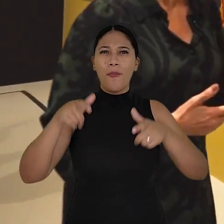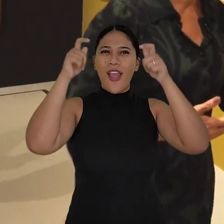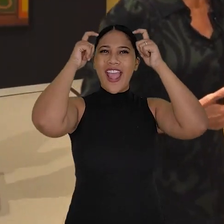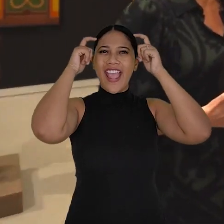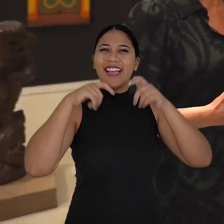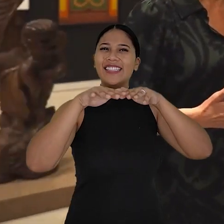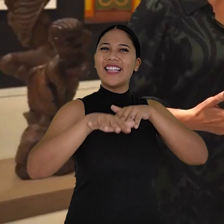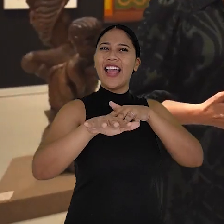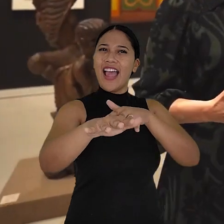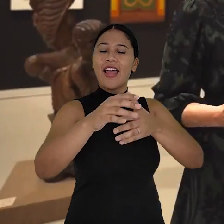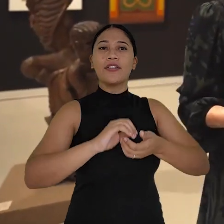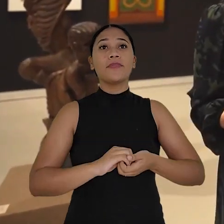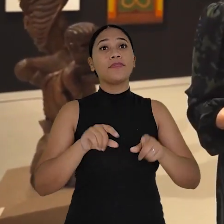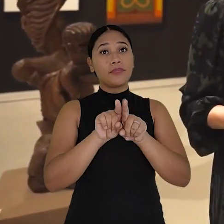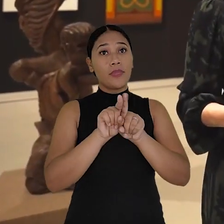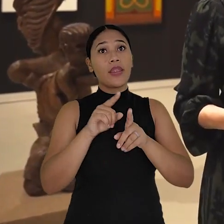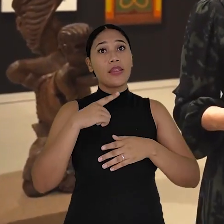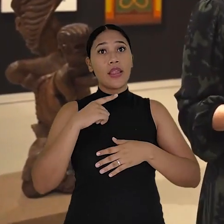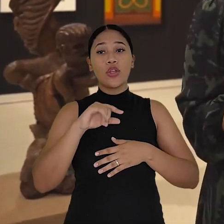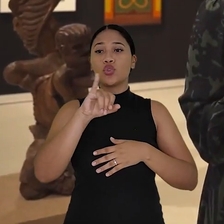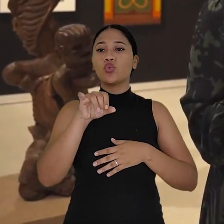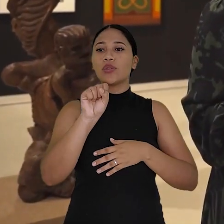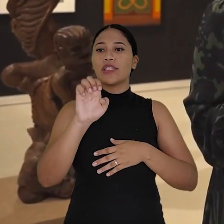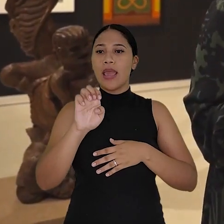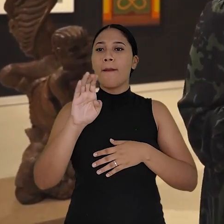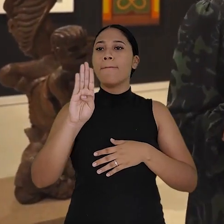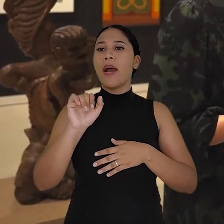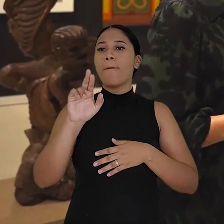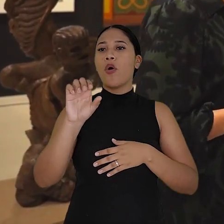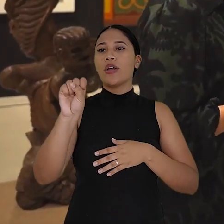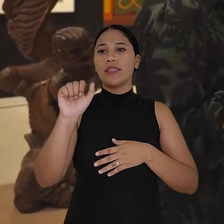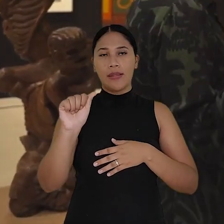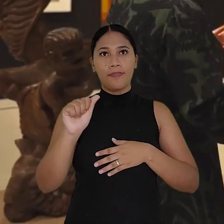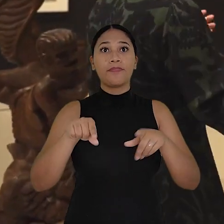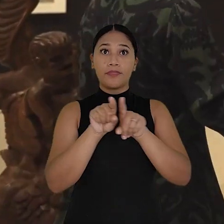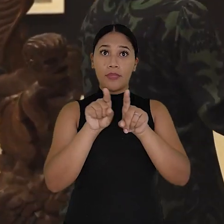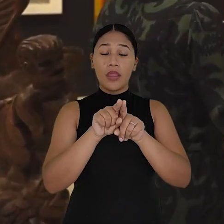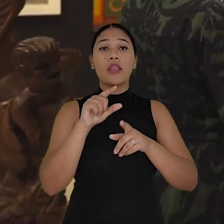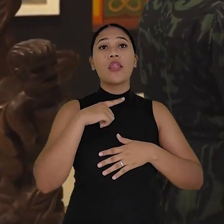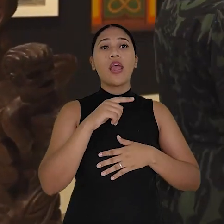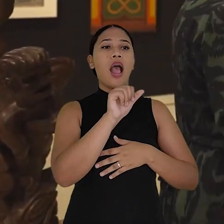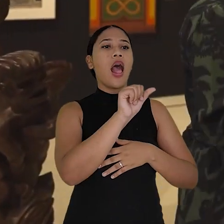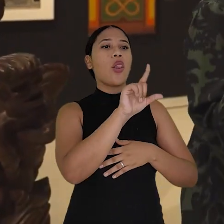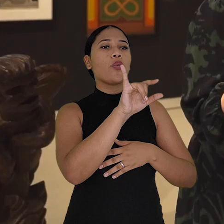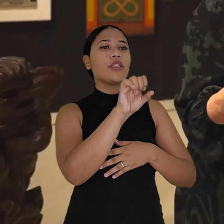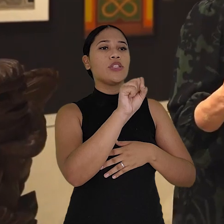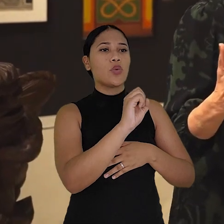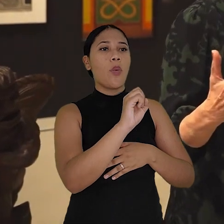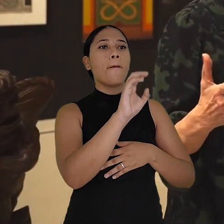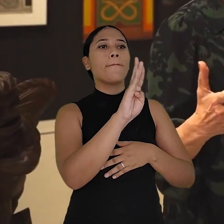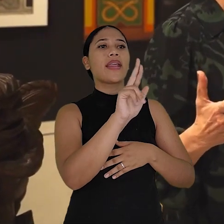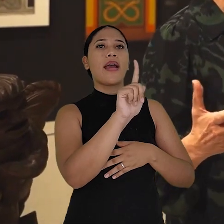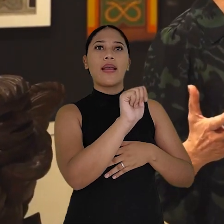né? Aqui a gente tem uma obra do José Barbosa, tá? E aqui a gente tem o Aloysio